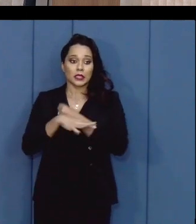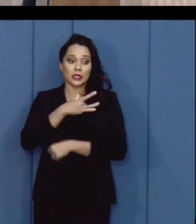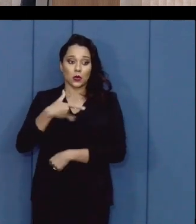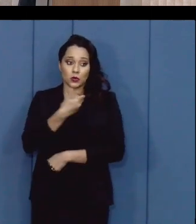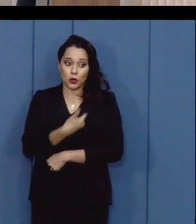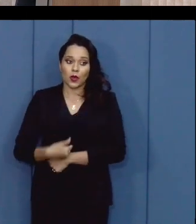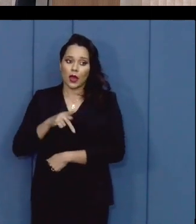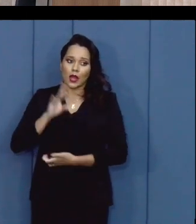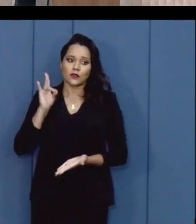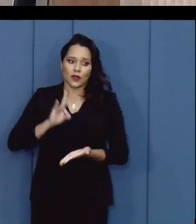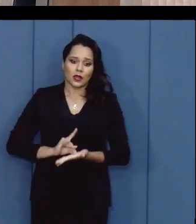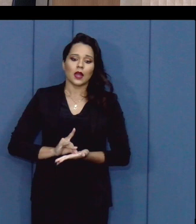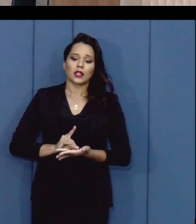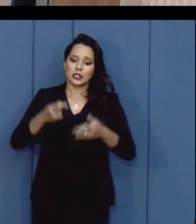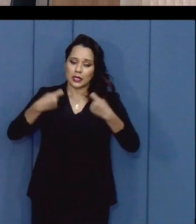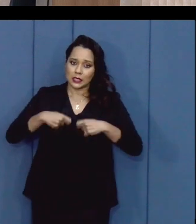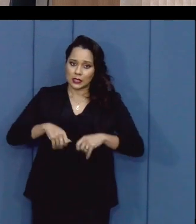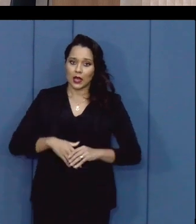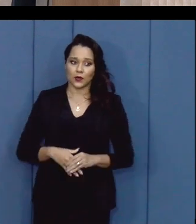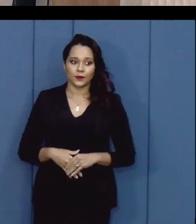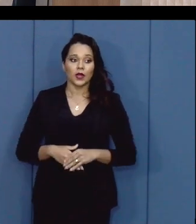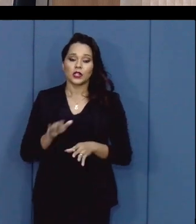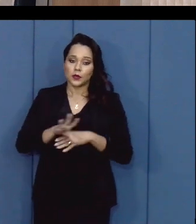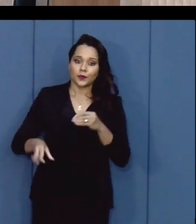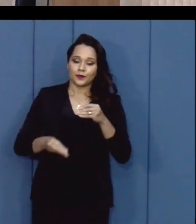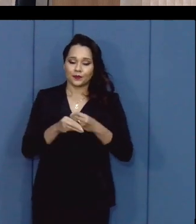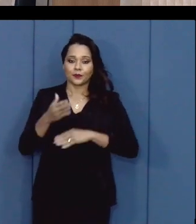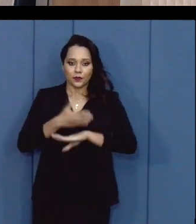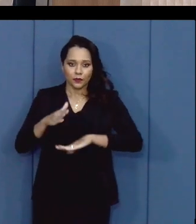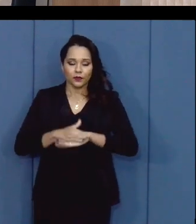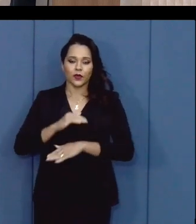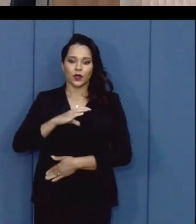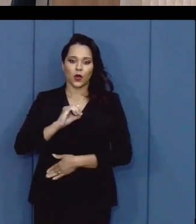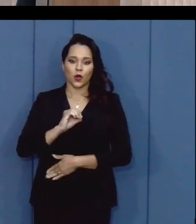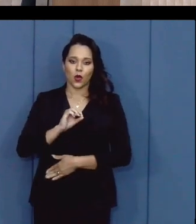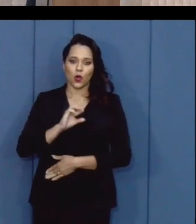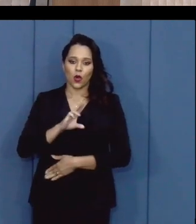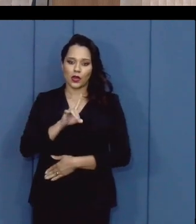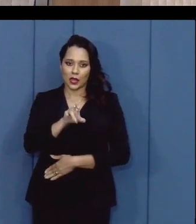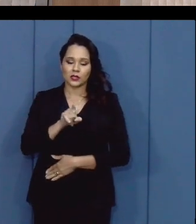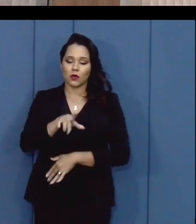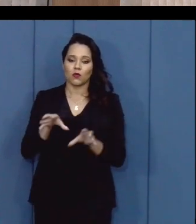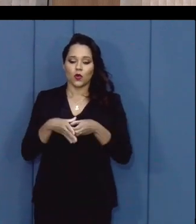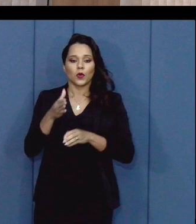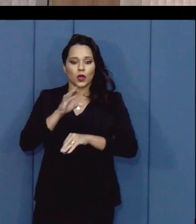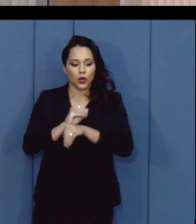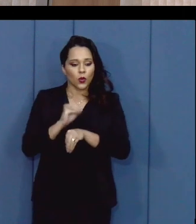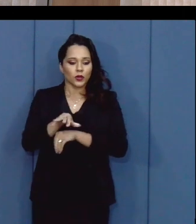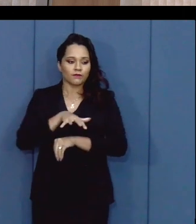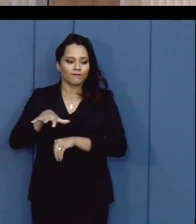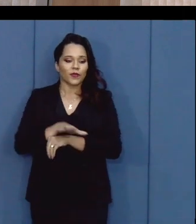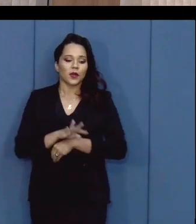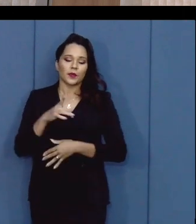saúde pública, são realmente absolutamente necessários de serem implementados na prática, e o Codex é uma organização que cuida disso